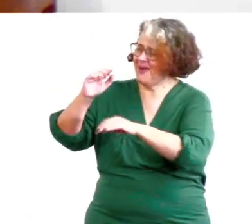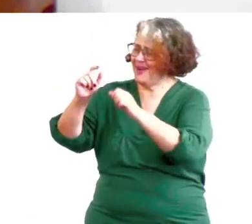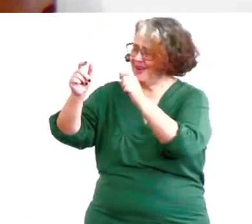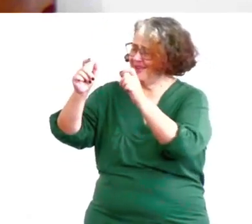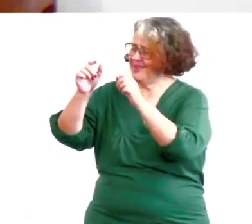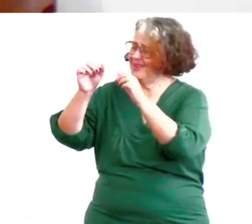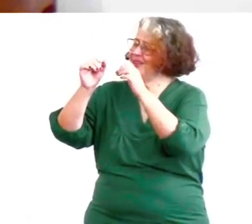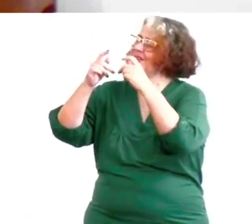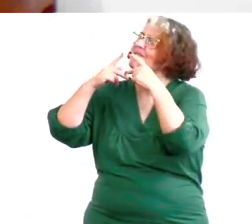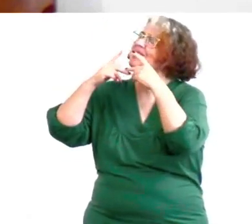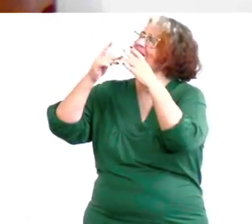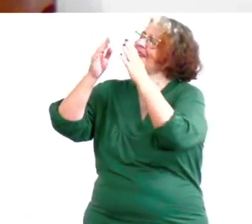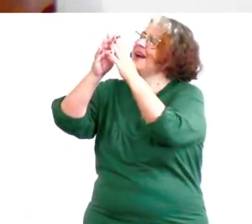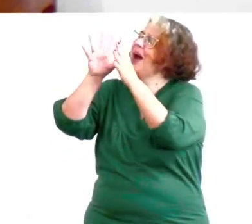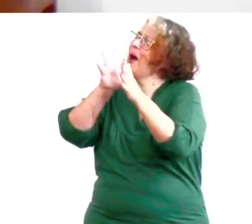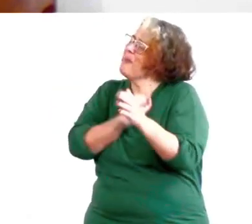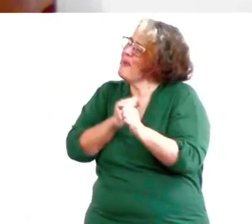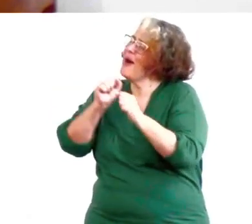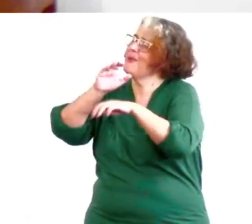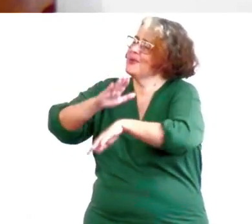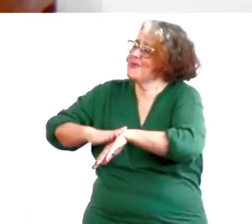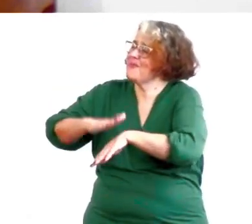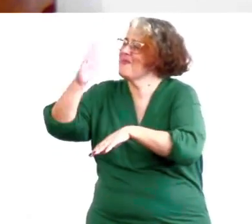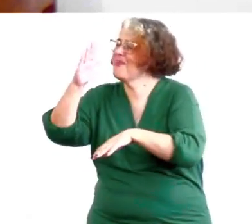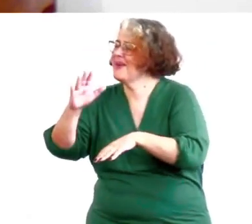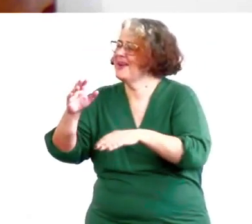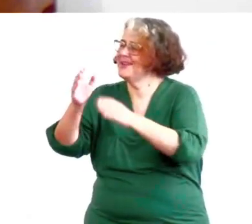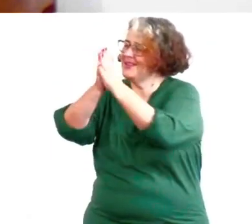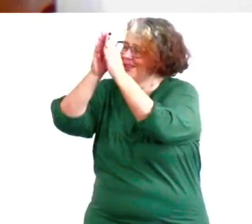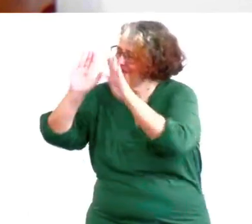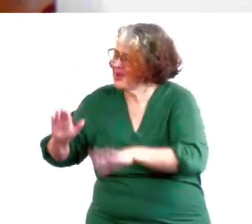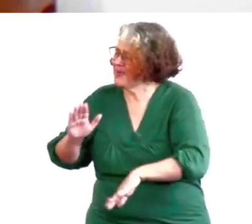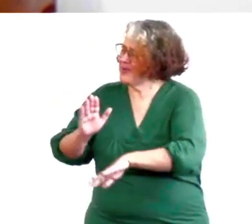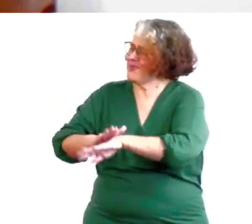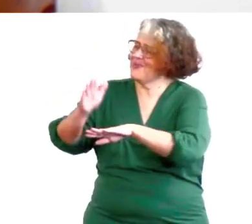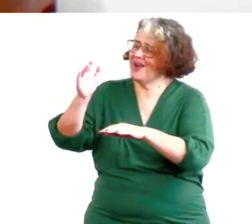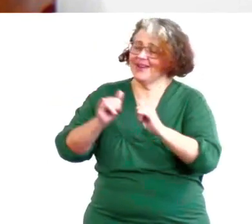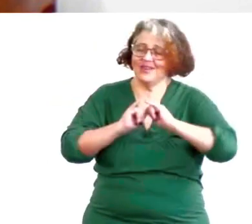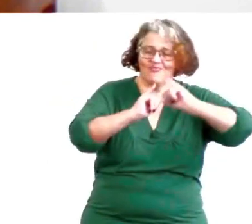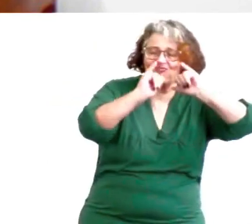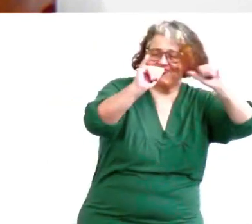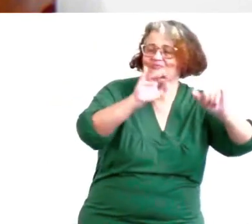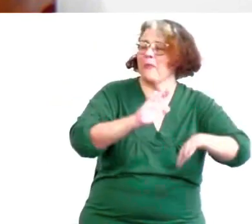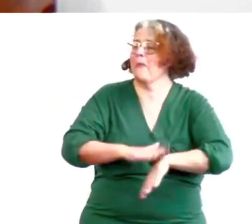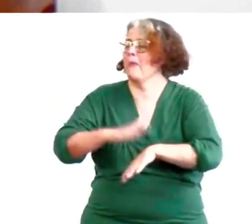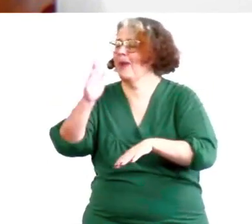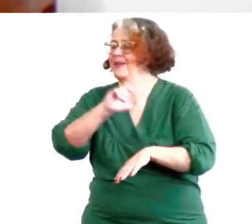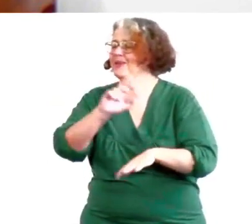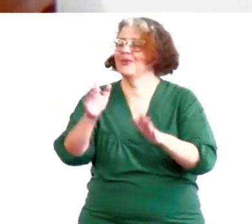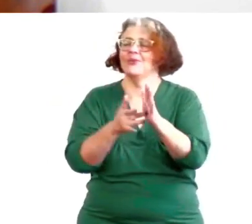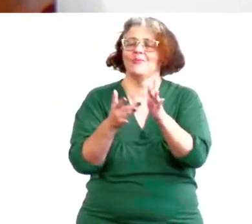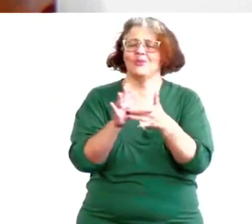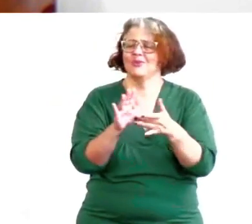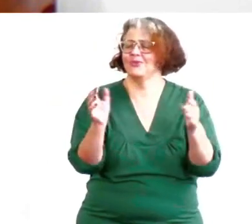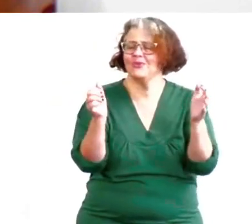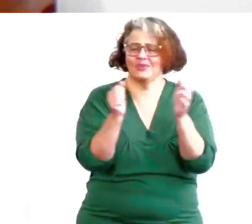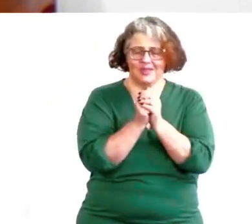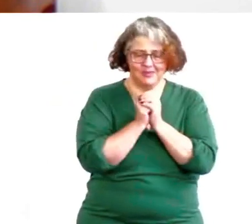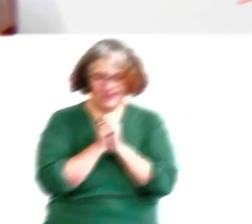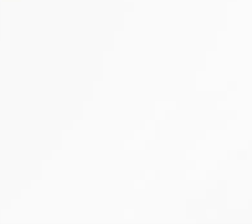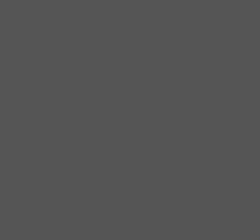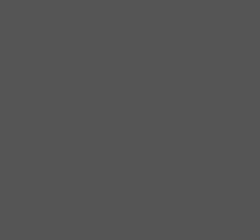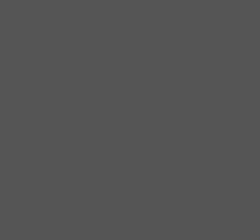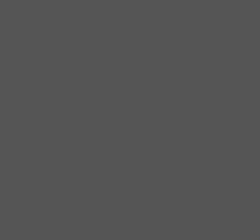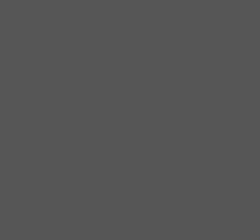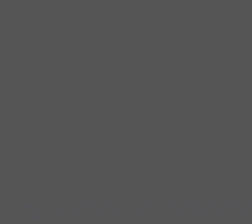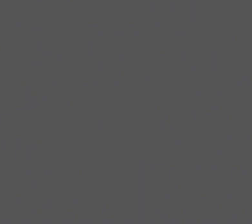testemunharmos mais. Dá-nos um dia assim de reflexão. Nós te pedimos em nome de Jesus. Amém e